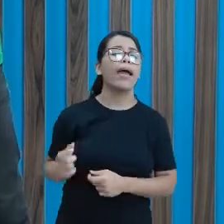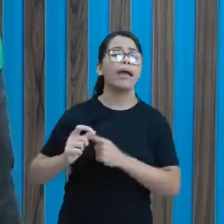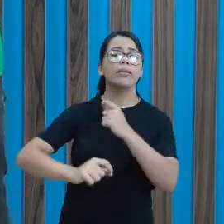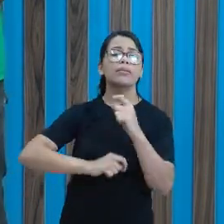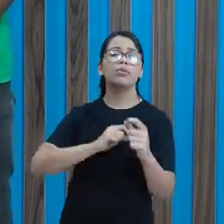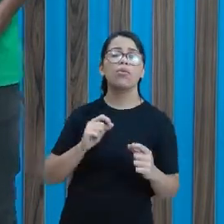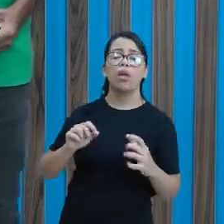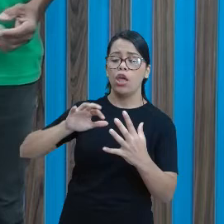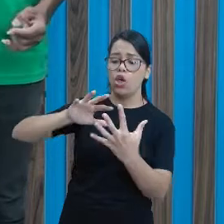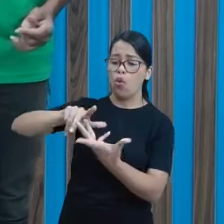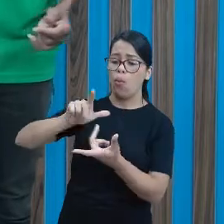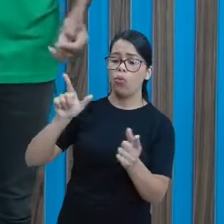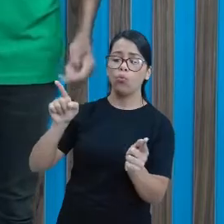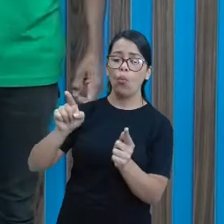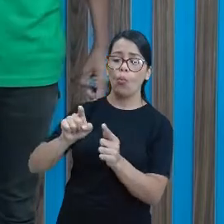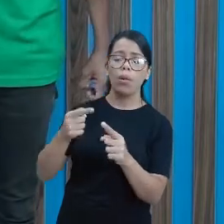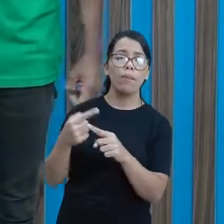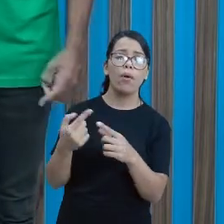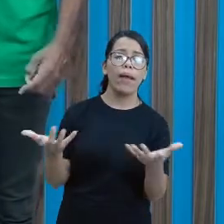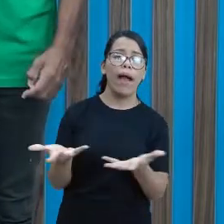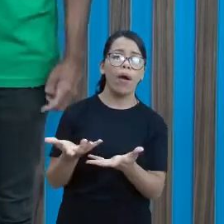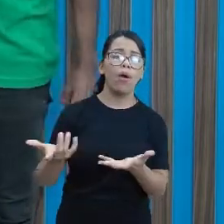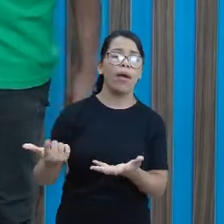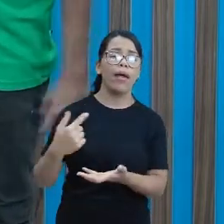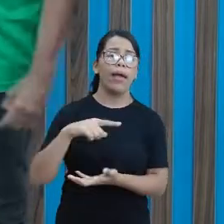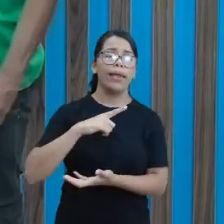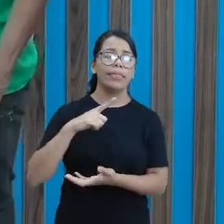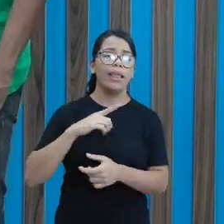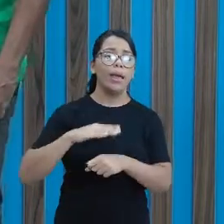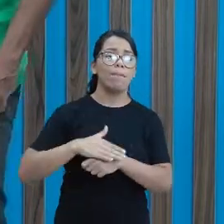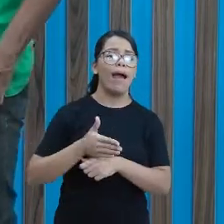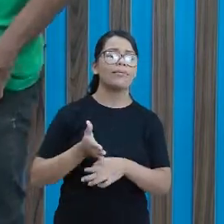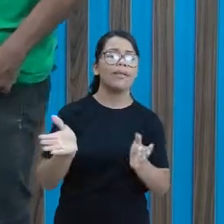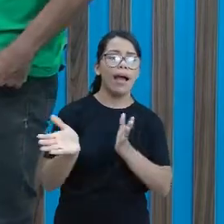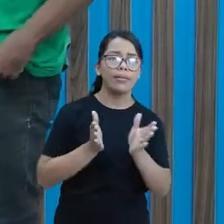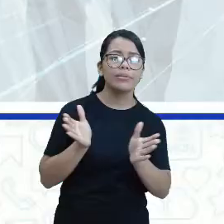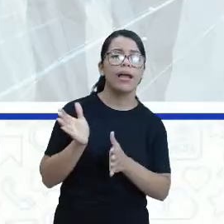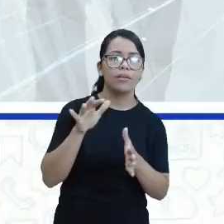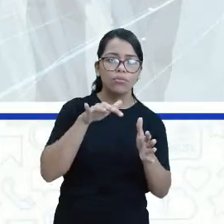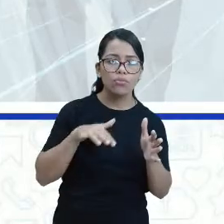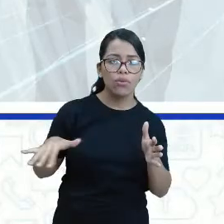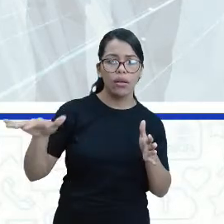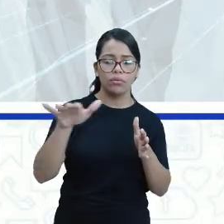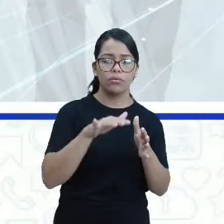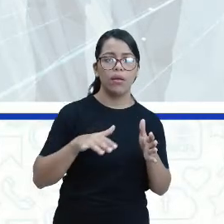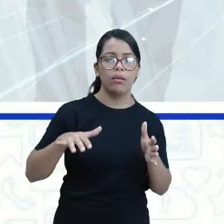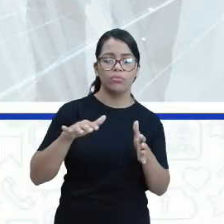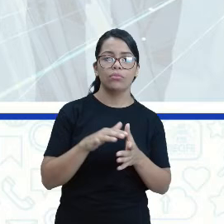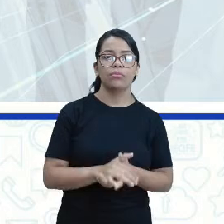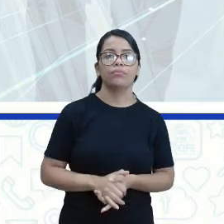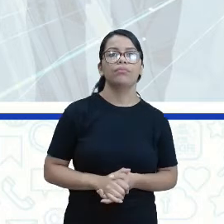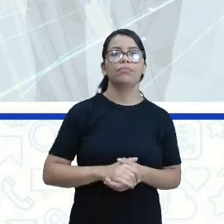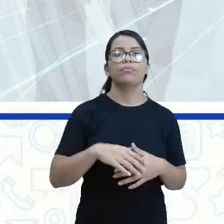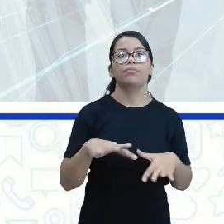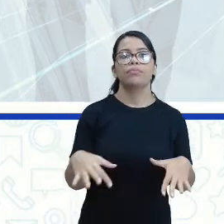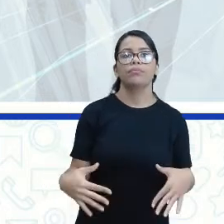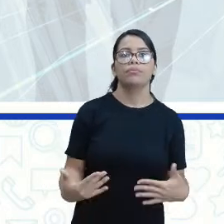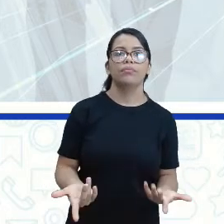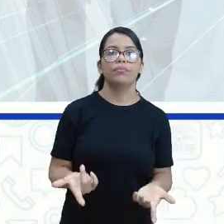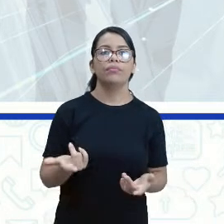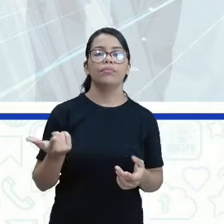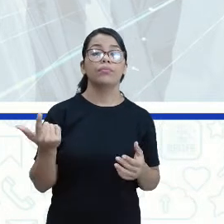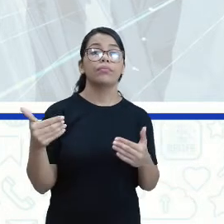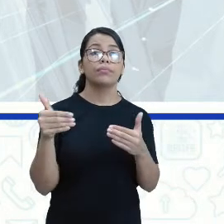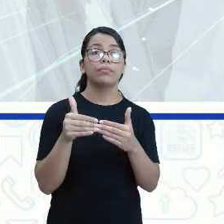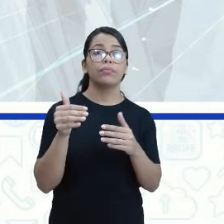Mas vamos adiantar aqui. Aí eu cheguei em aldeia global. Segundo esse conceito, o avanço na tecnologia de informação e